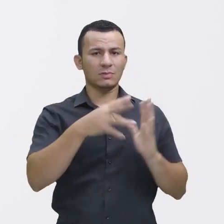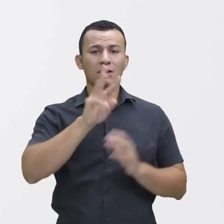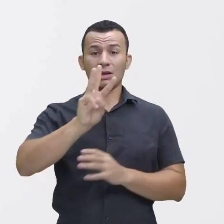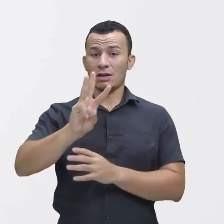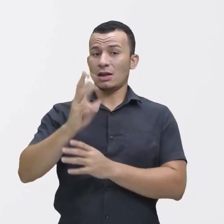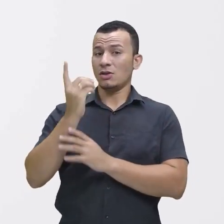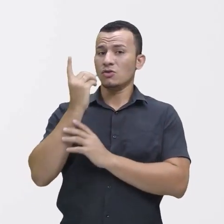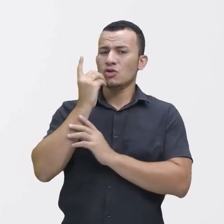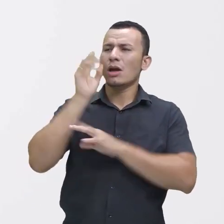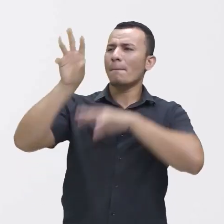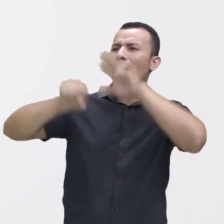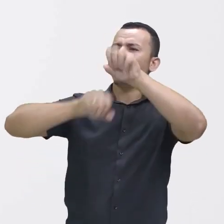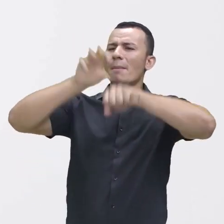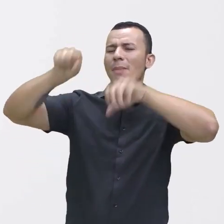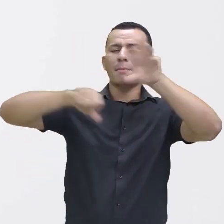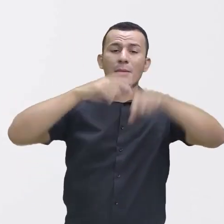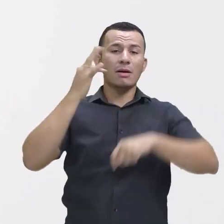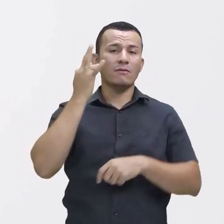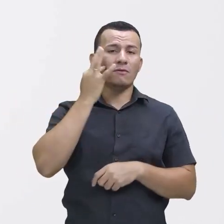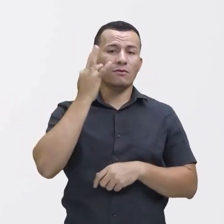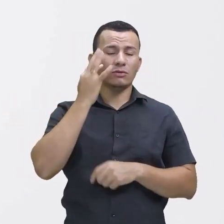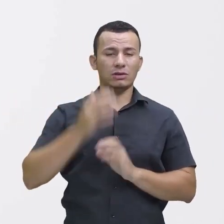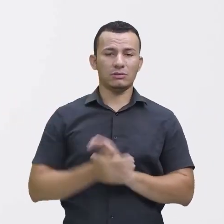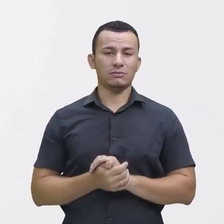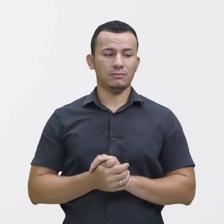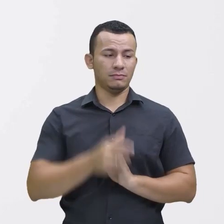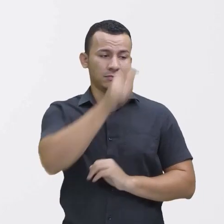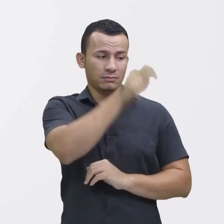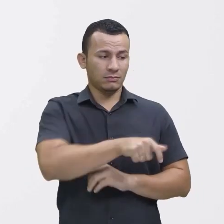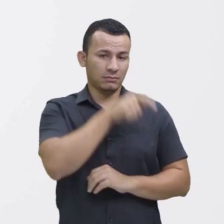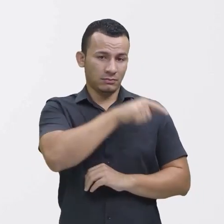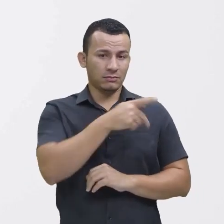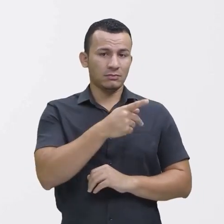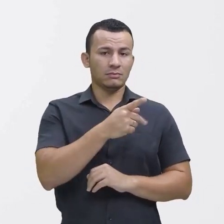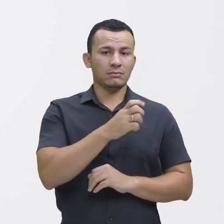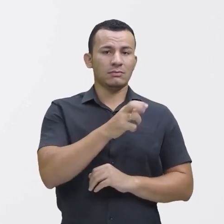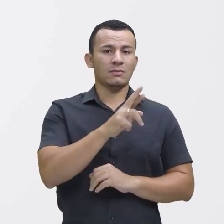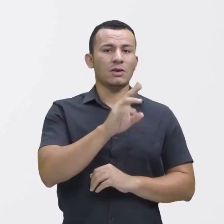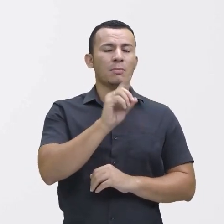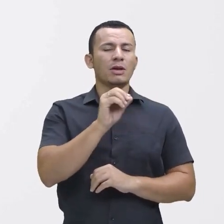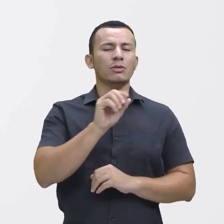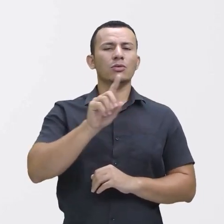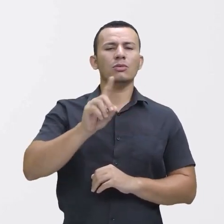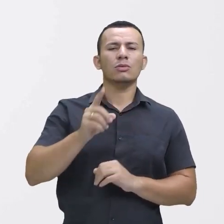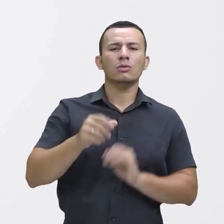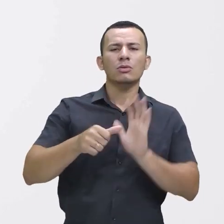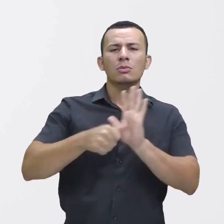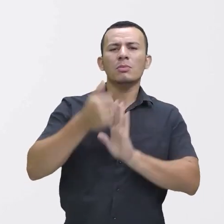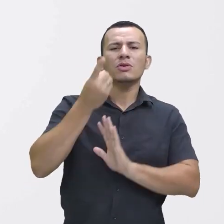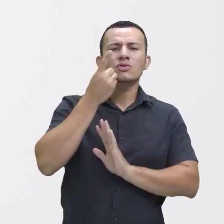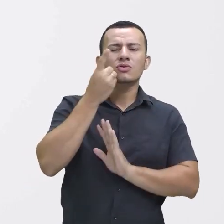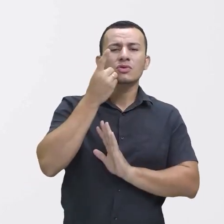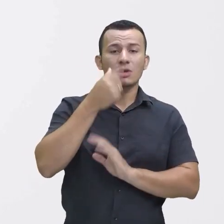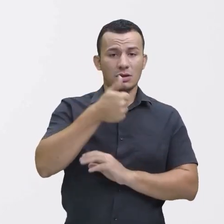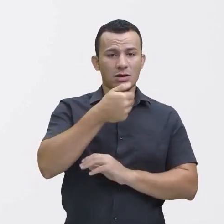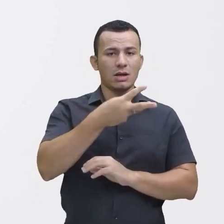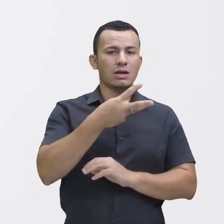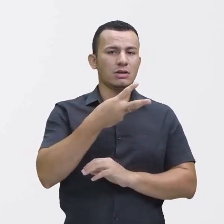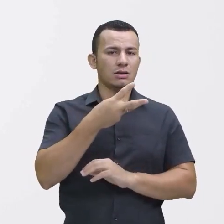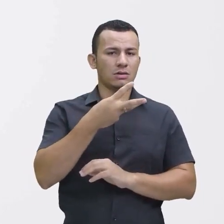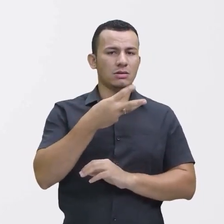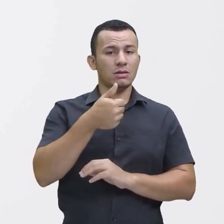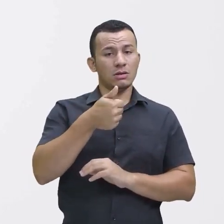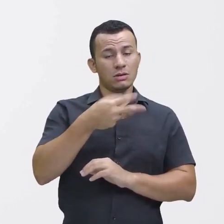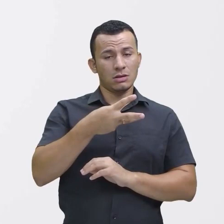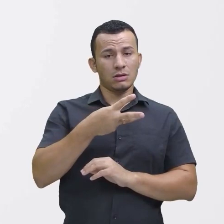colhendo frutas. Olha quanto Pedro colheu. Pedro colheu no primeiro dia 13. 13